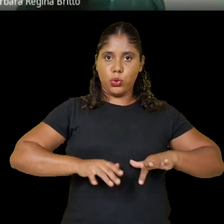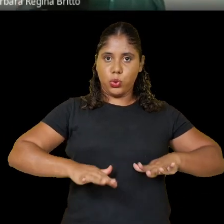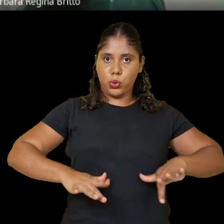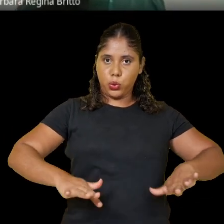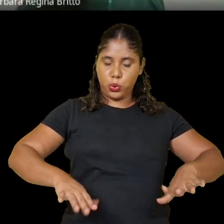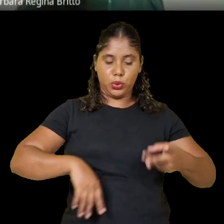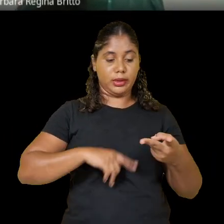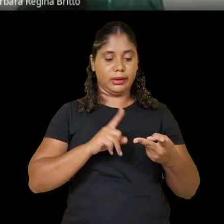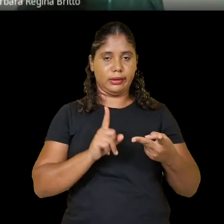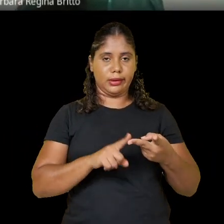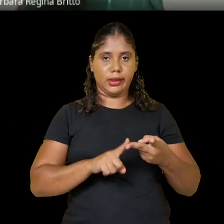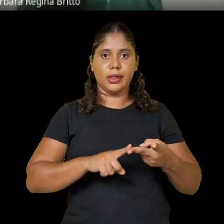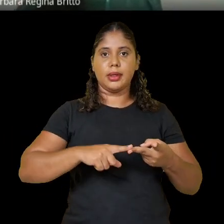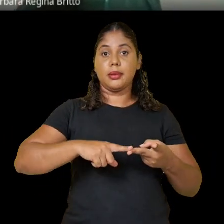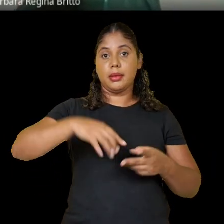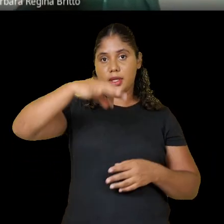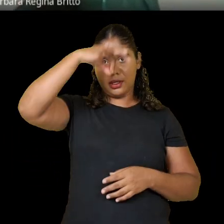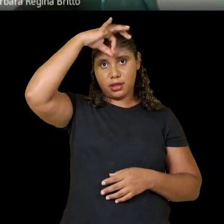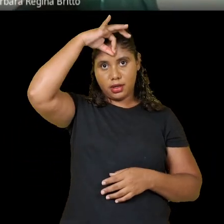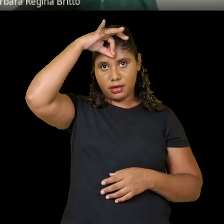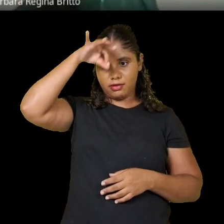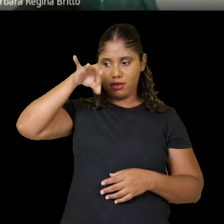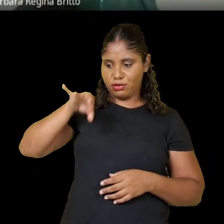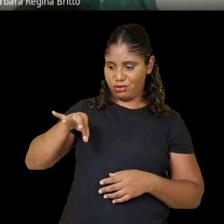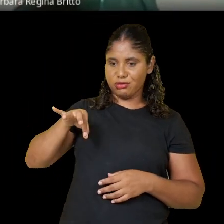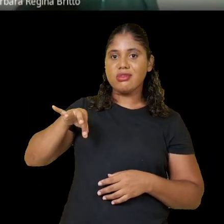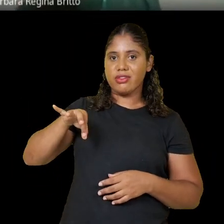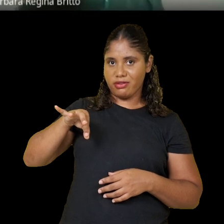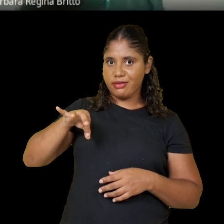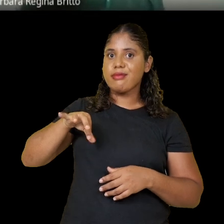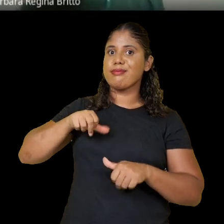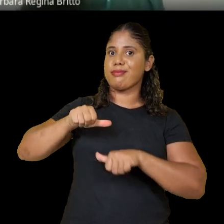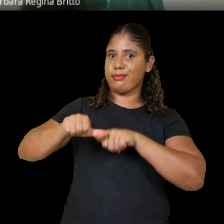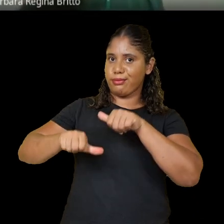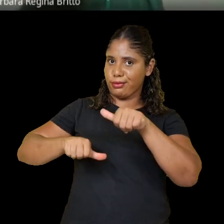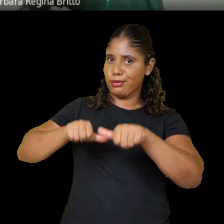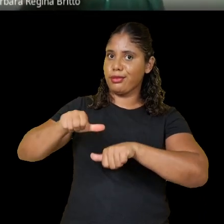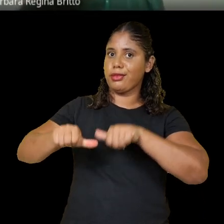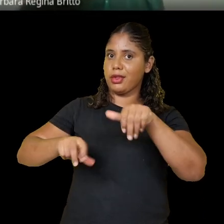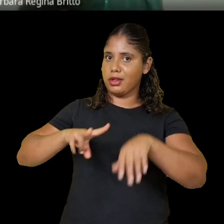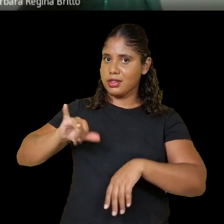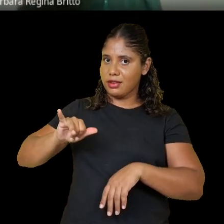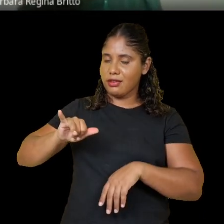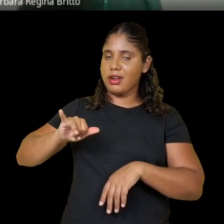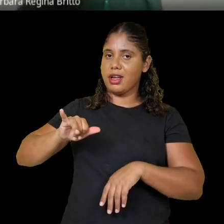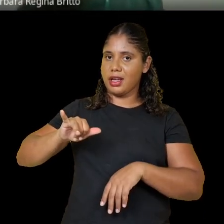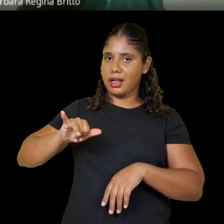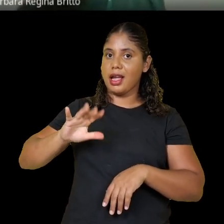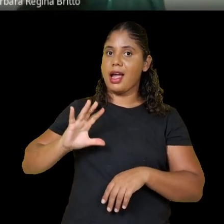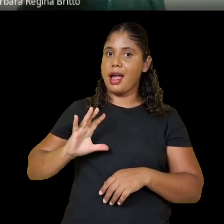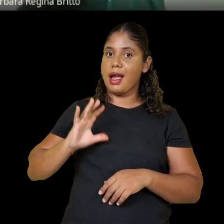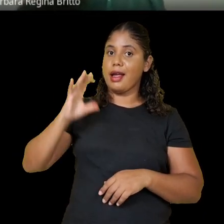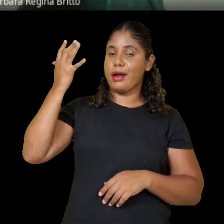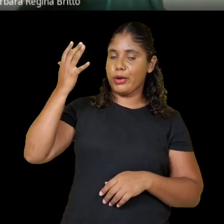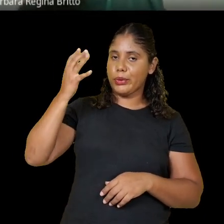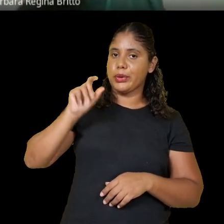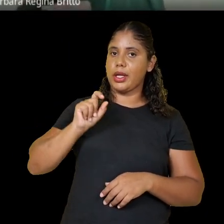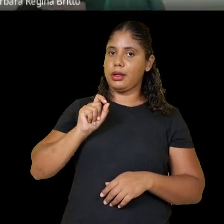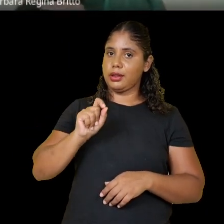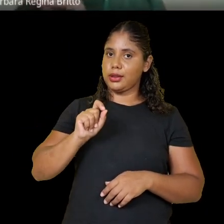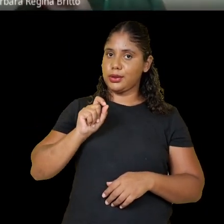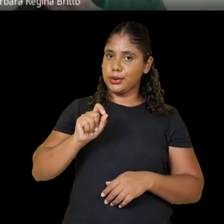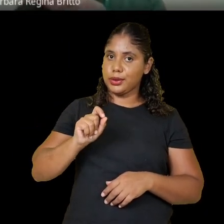questão vulvar também, que a gente vai ver alterações na vulva, que também vai favorecer a entrada, né, por si